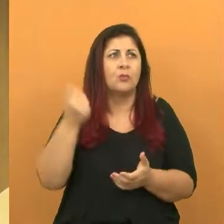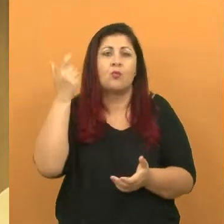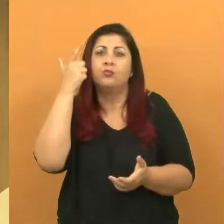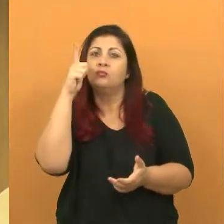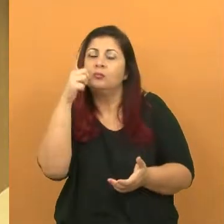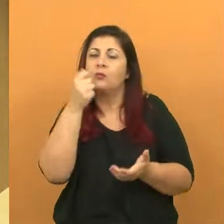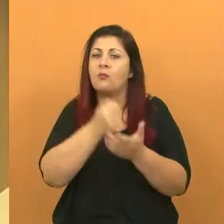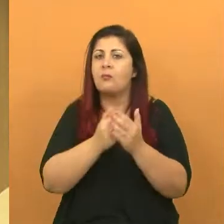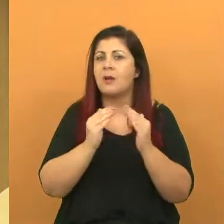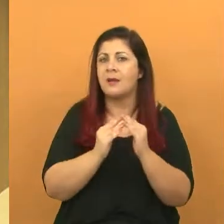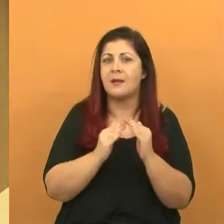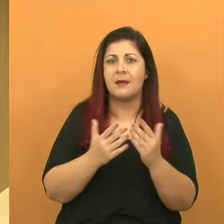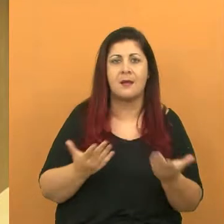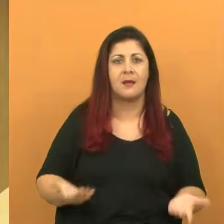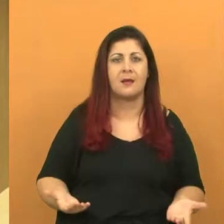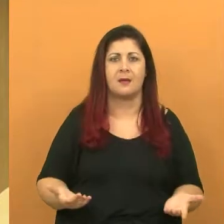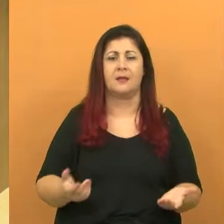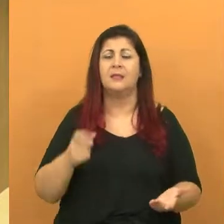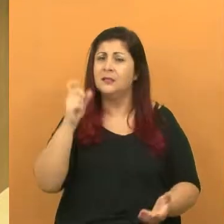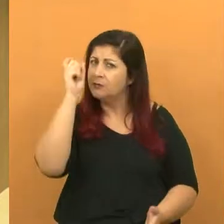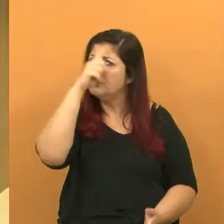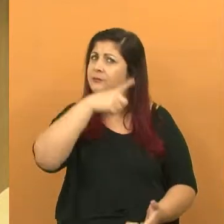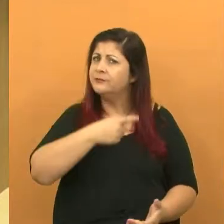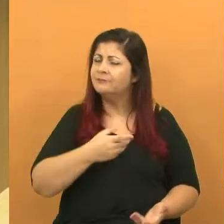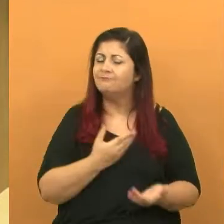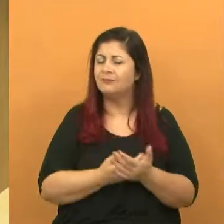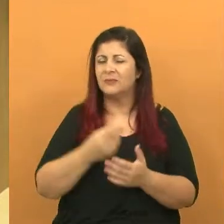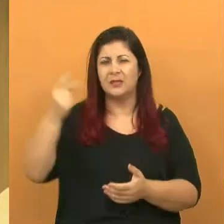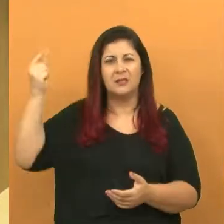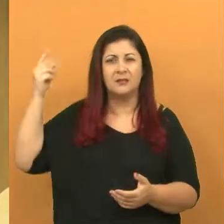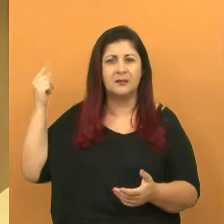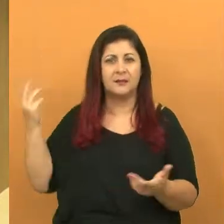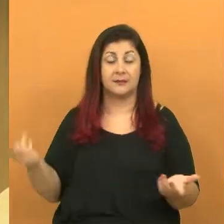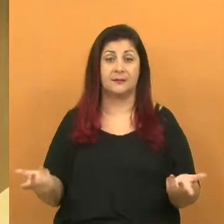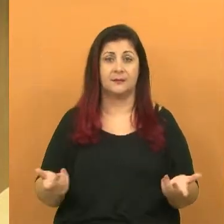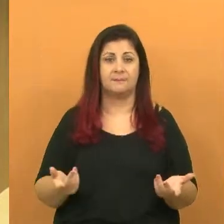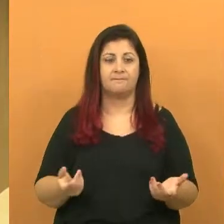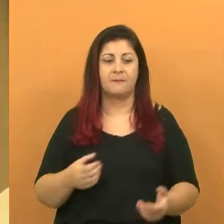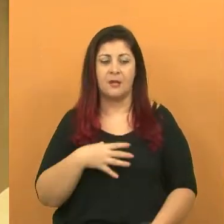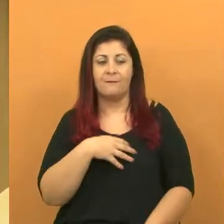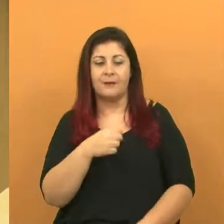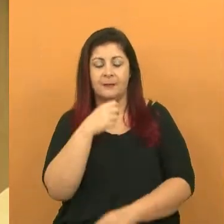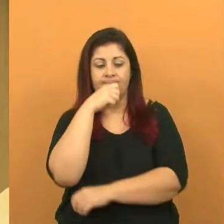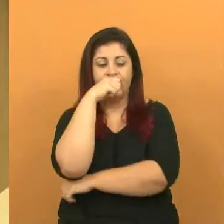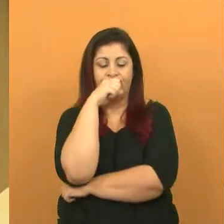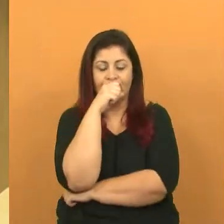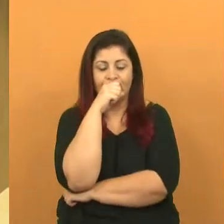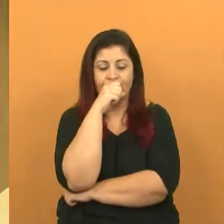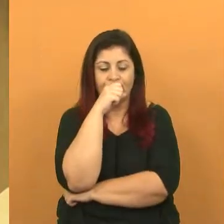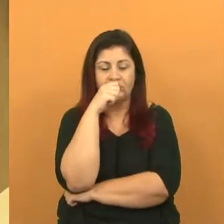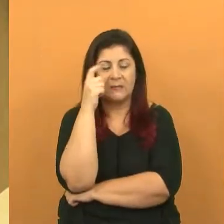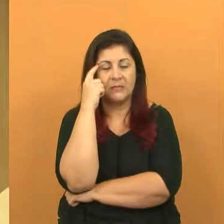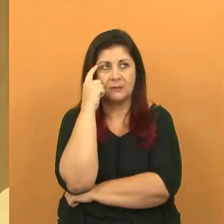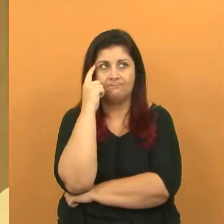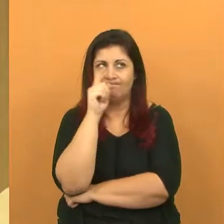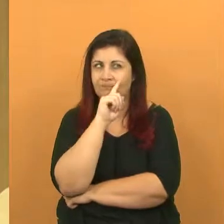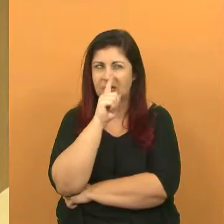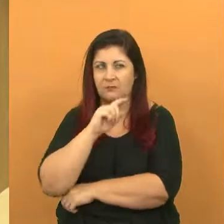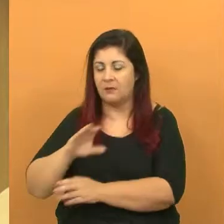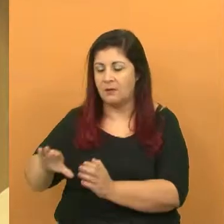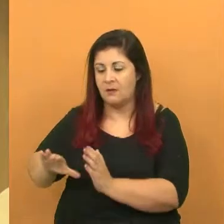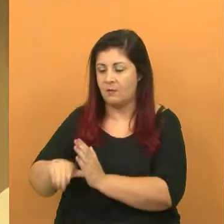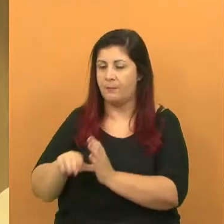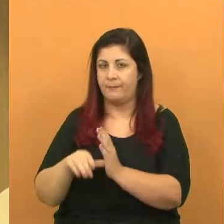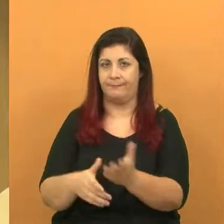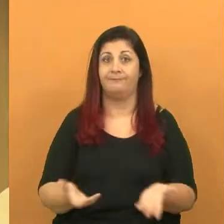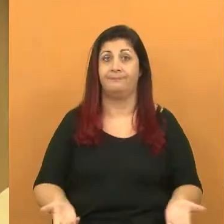lhe dar um teto, como foi difícil estudar naquela época, o filho pensaria na hora de tirar alguma coisa que não lhe